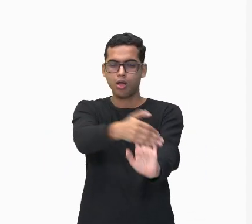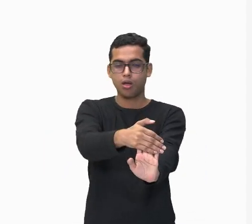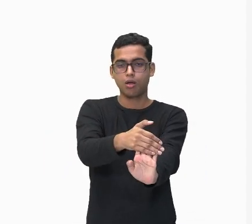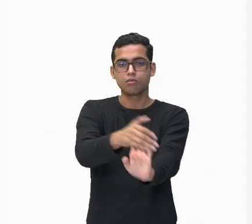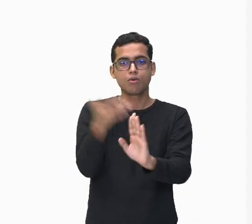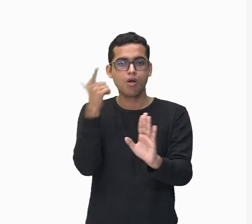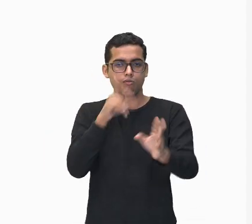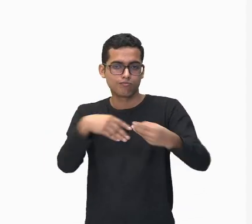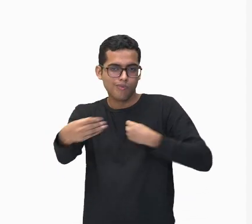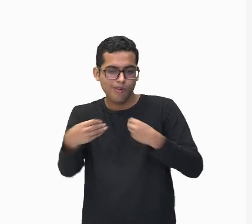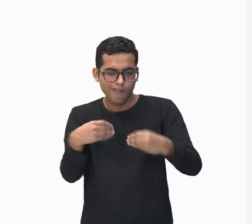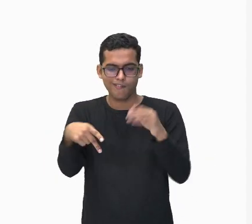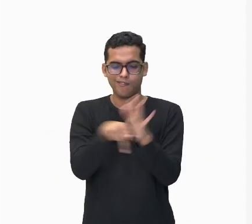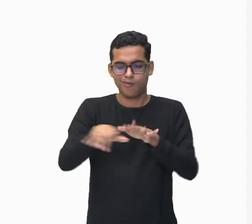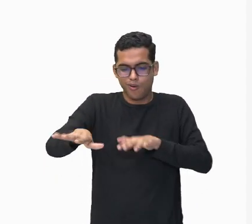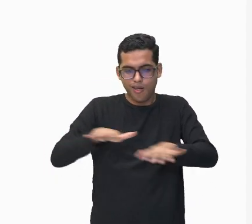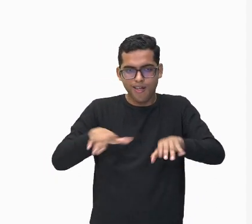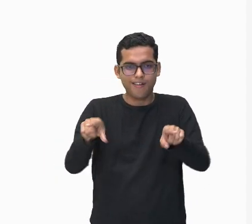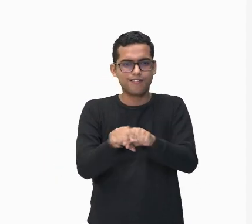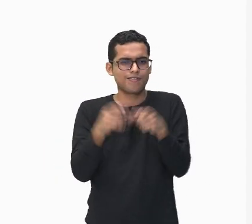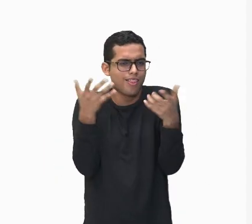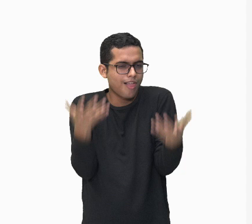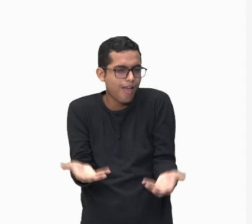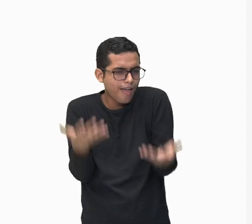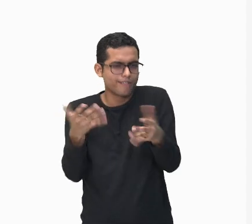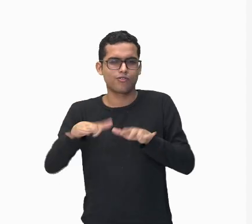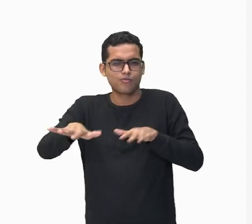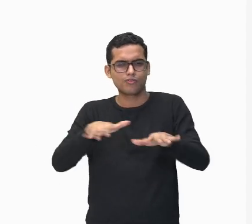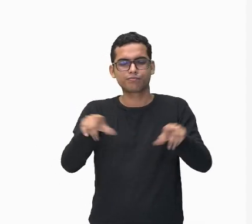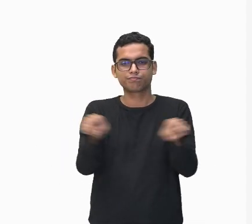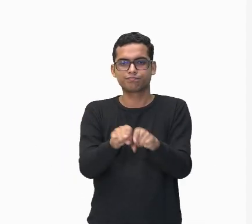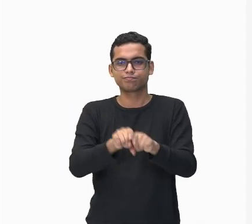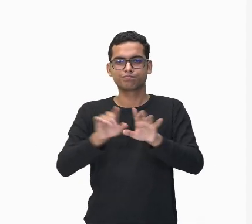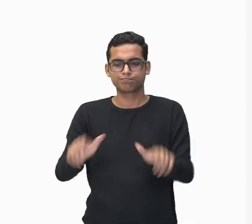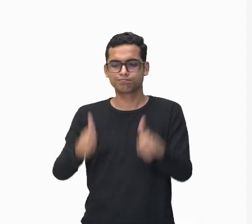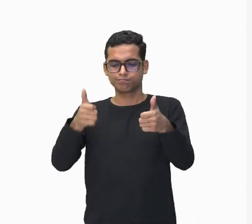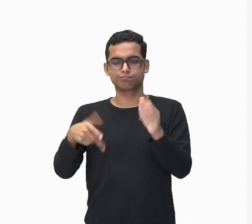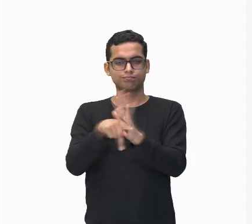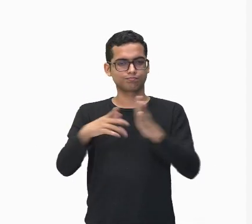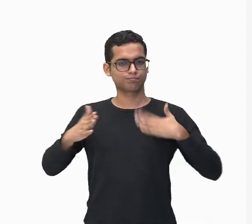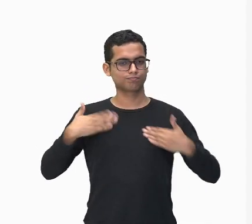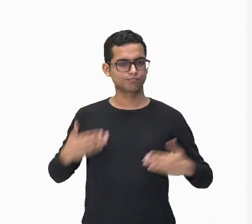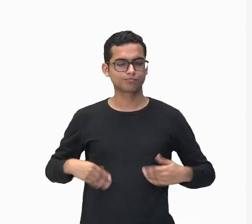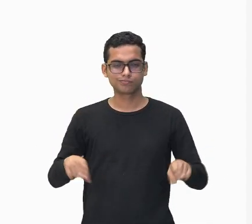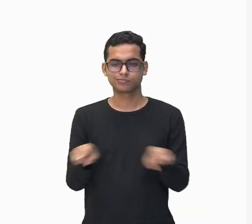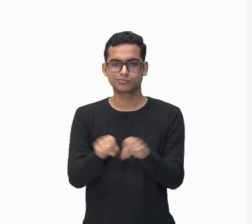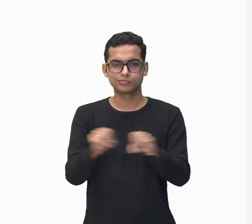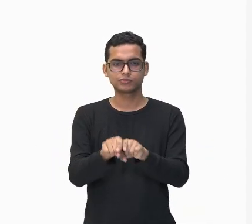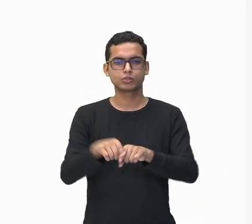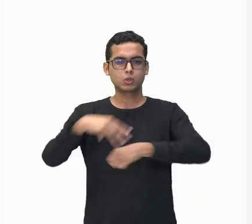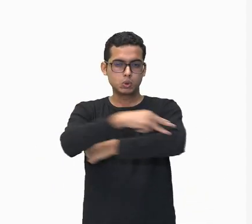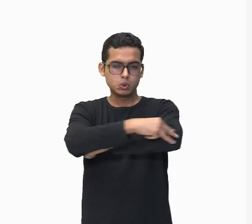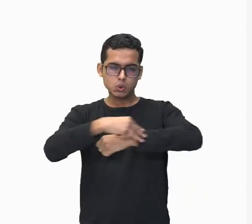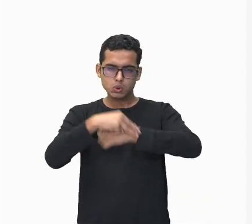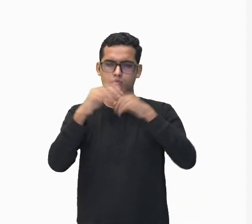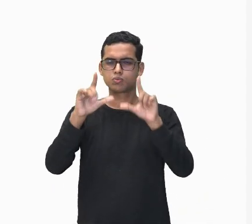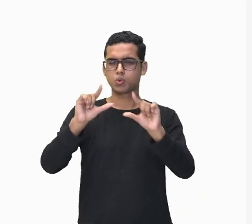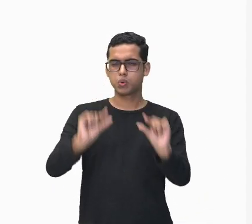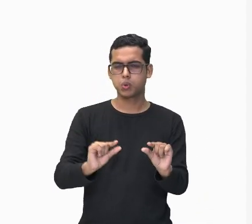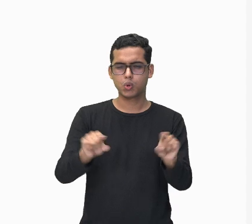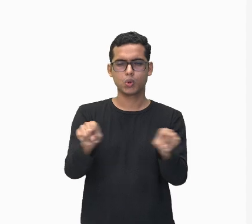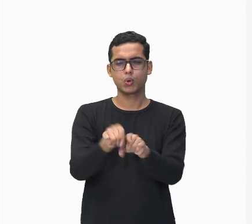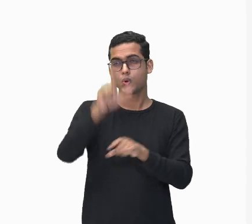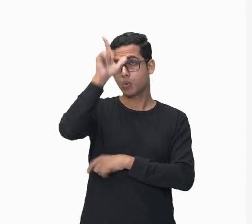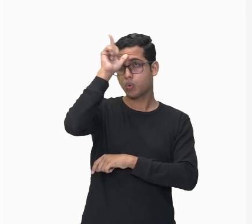flexibilidade, deixando os movimentos mais soltos, leves e melhorando a aptidão física, alivia também a tensão muscular, né, aliviando